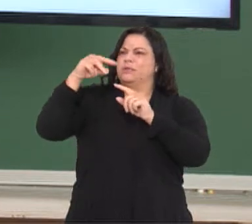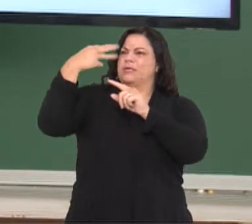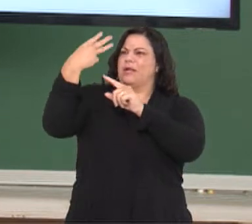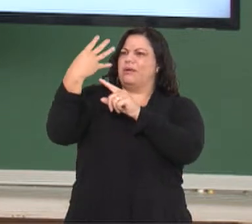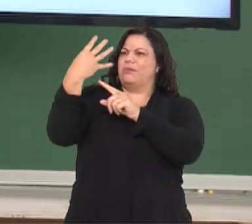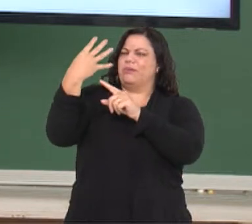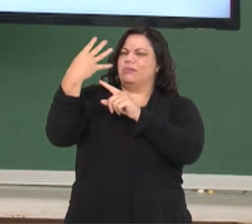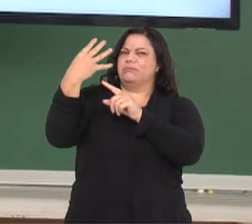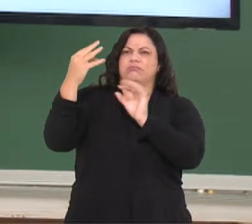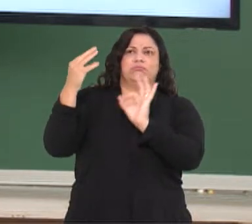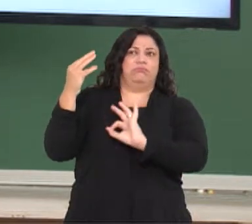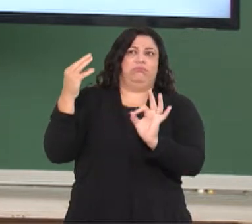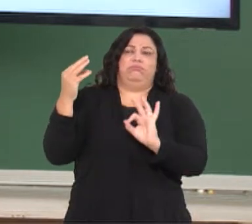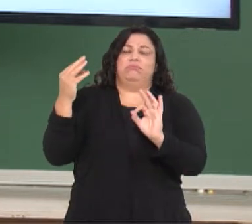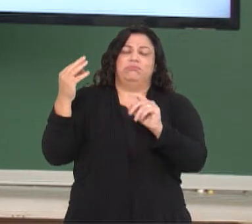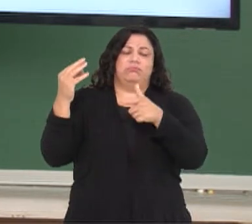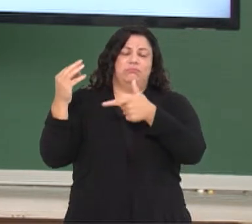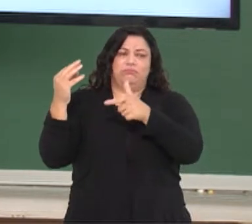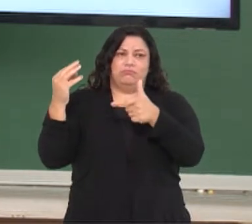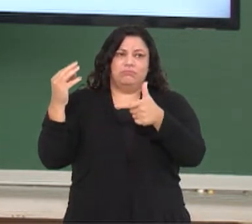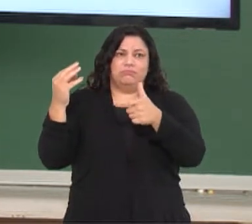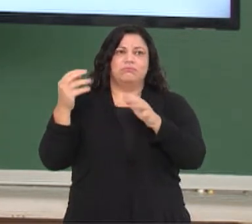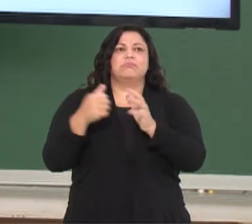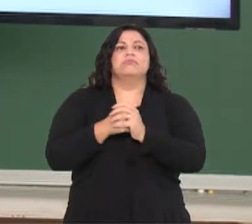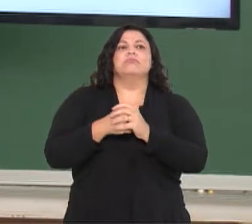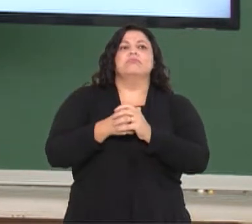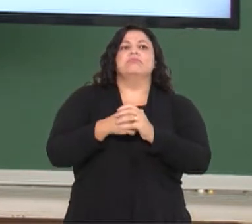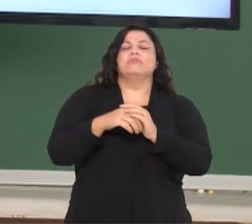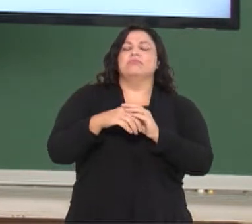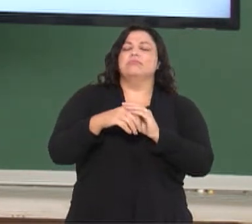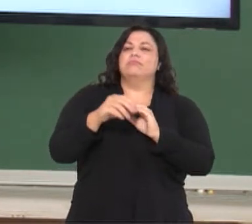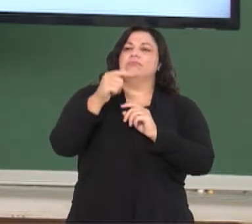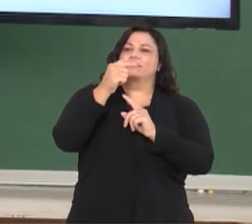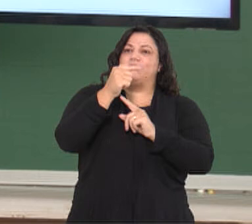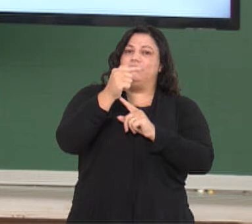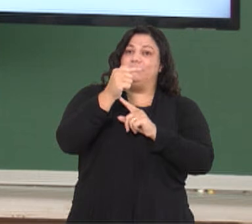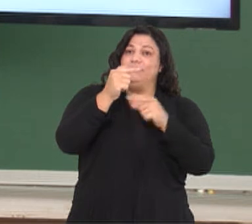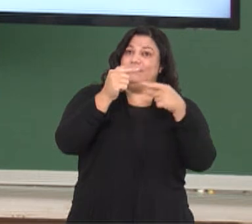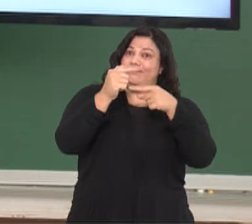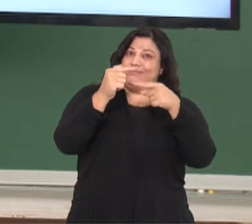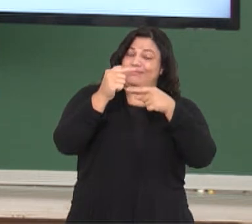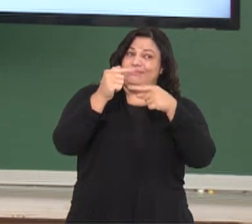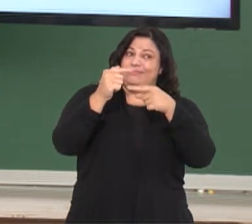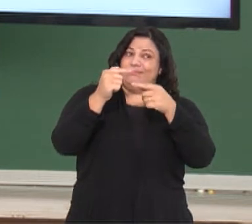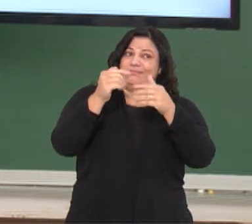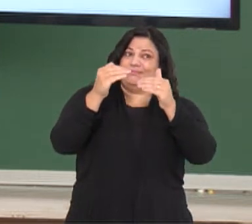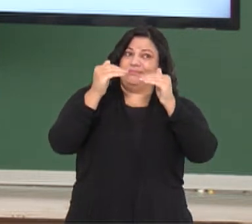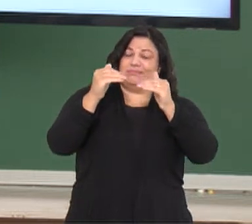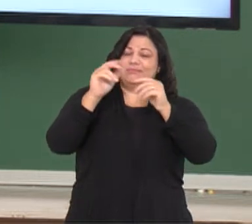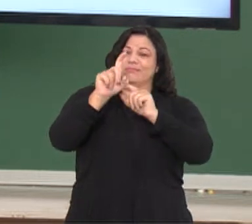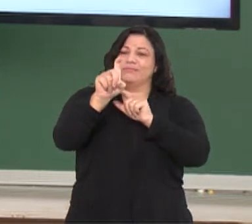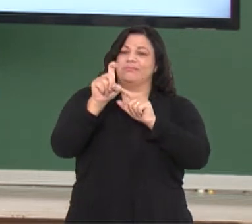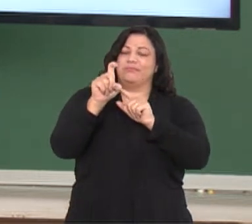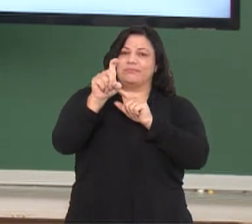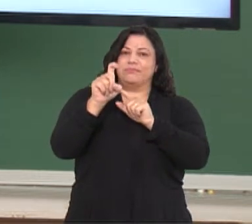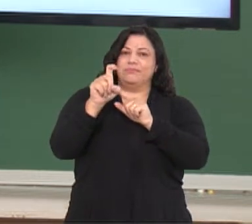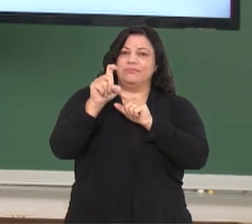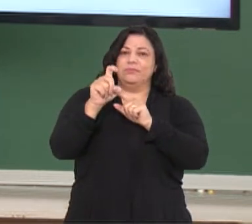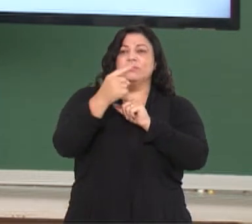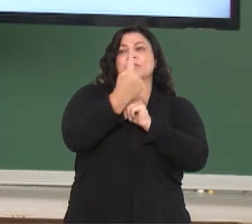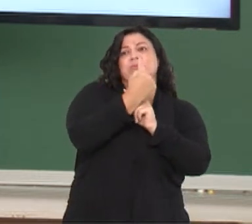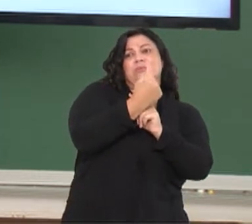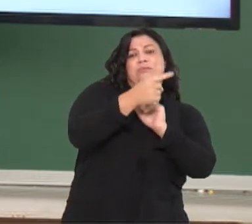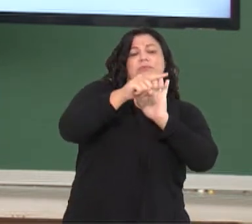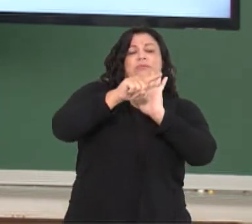primeiro. 0 menos o 7, que é o coeficiente x à quarta. No coeficiente x, 1 menos